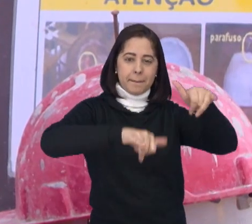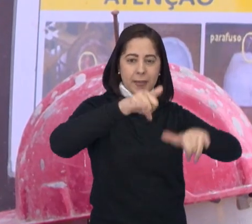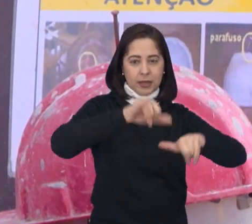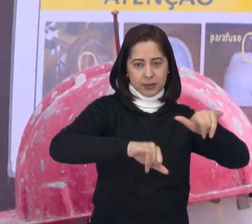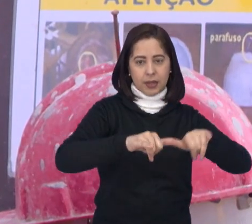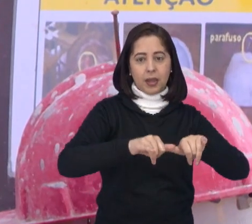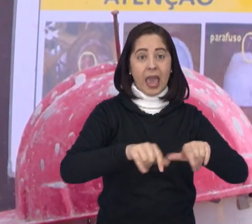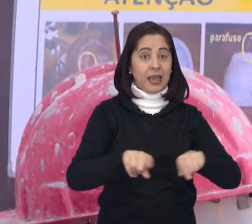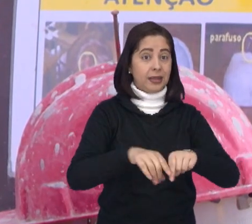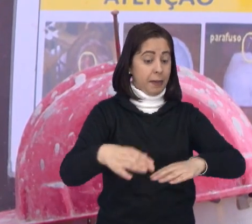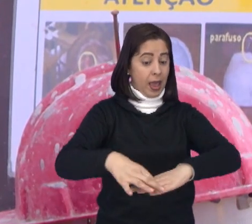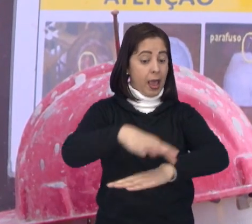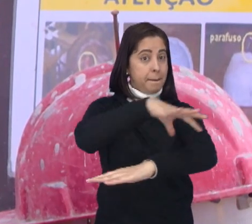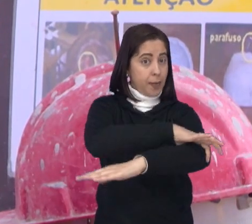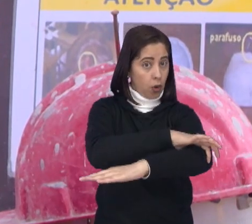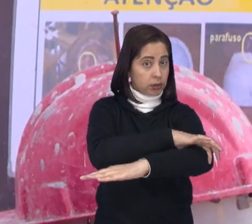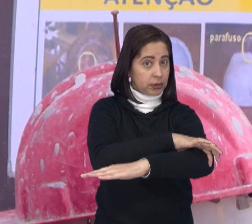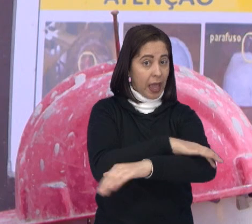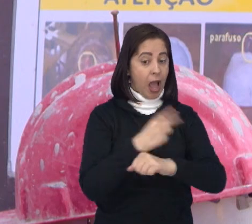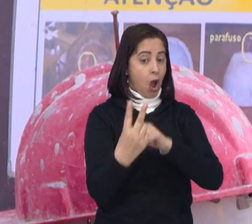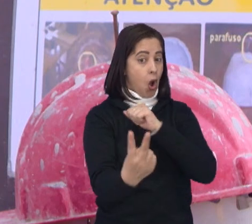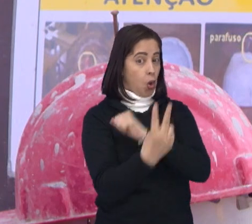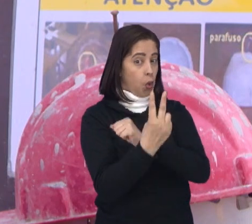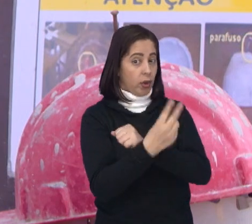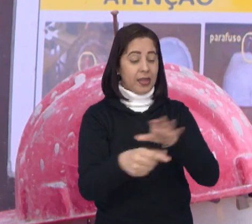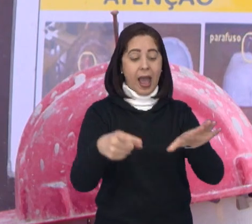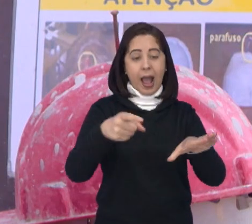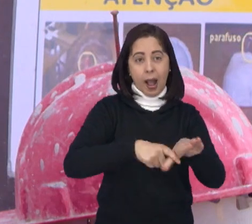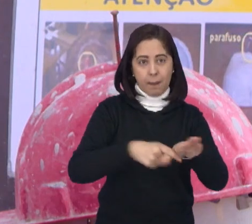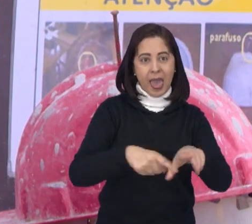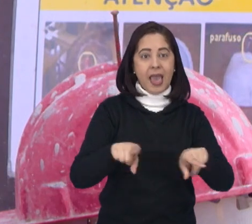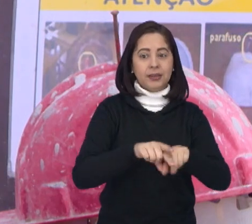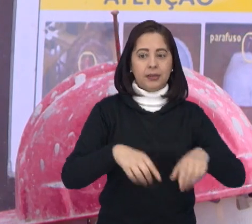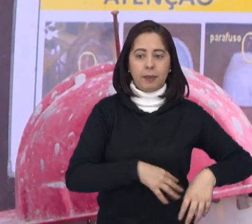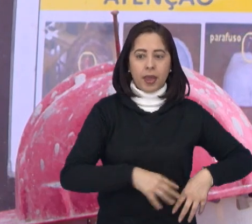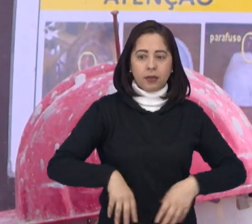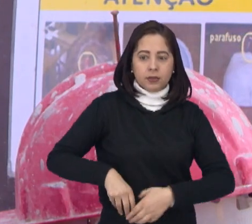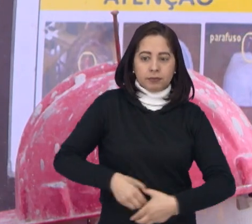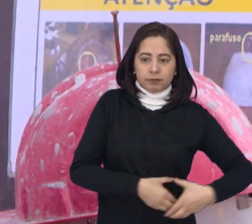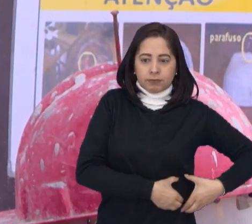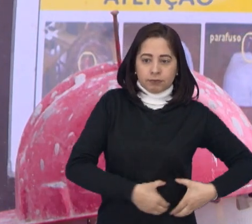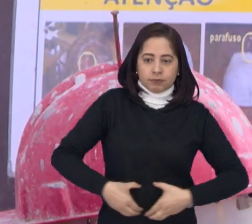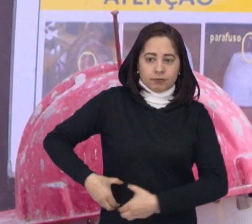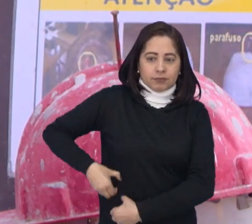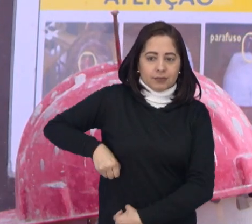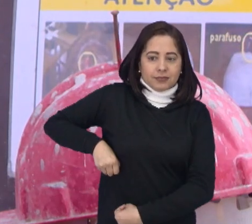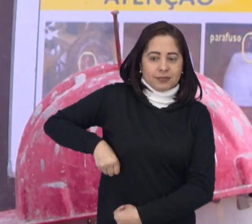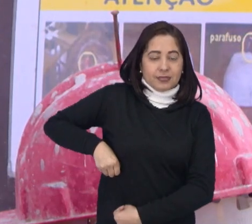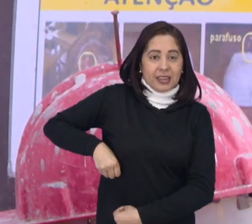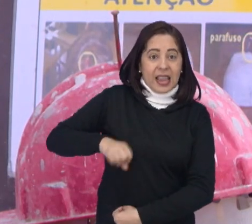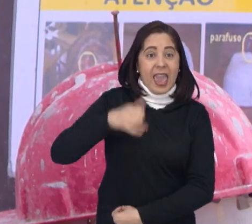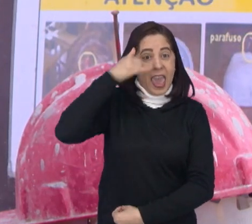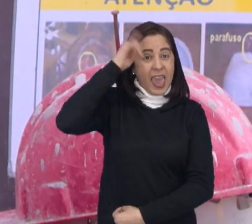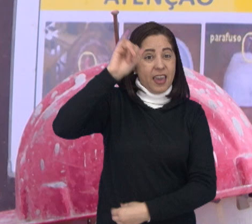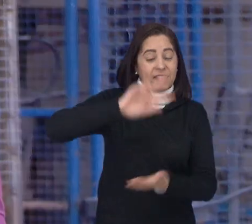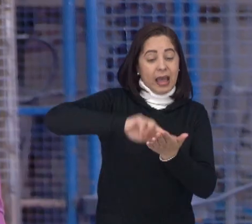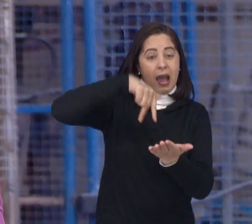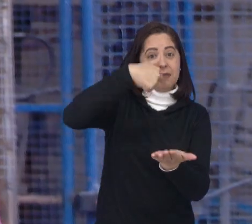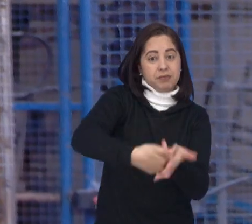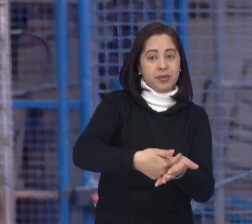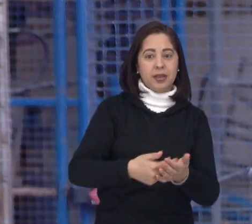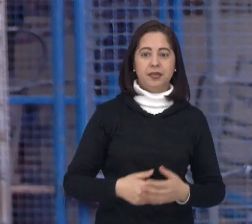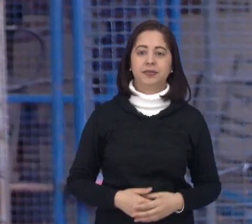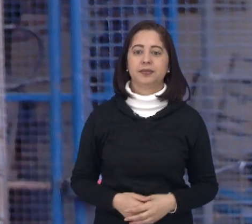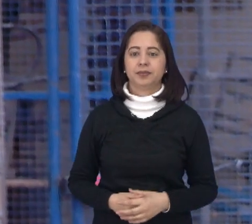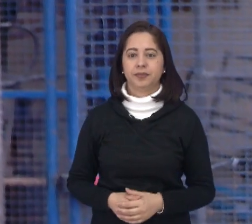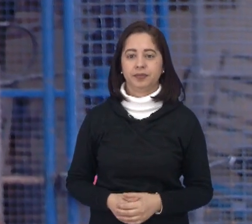e bota para proteção dos pés e o cinto, talabar de trava-quedas nas atividades que tem risco de queda quando não tem sistema coletivo. E